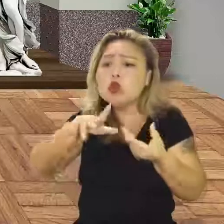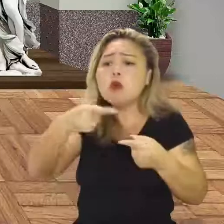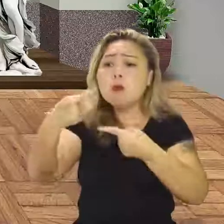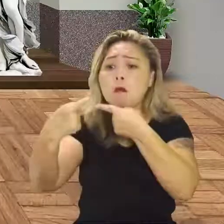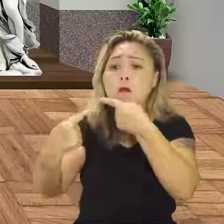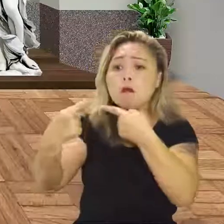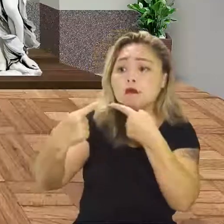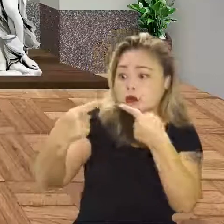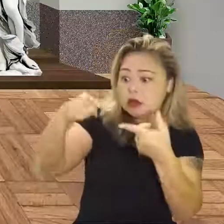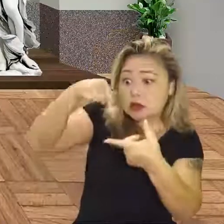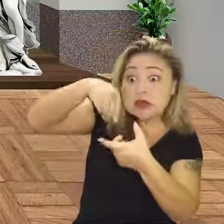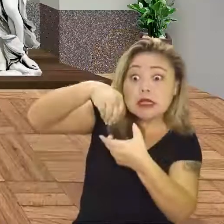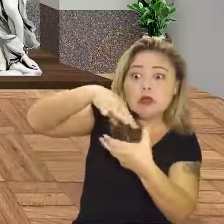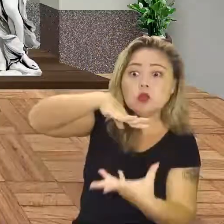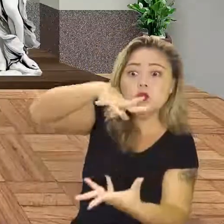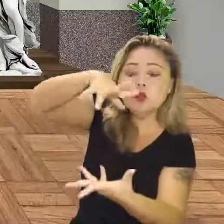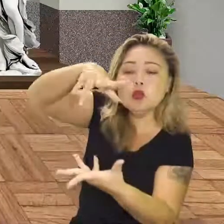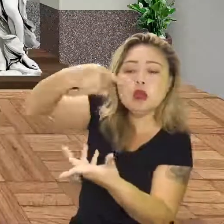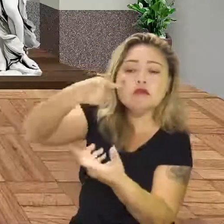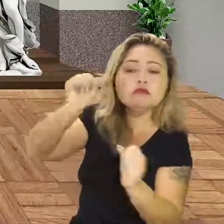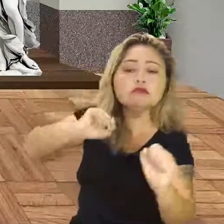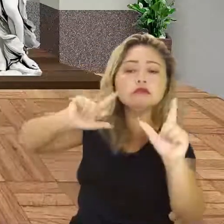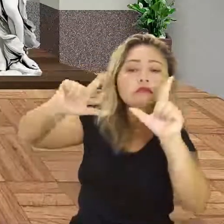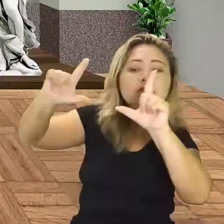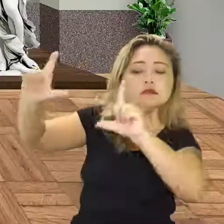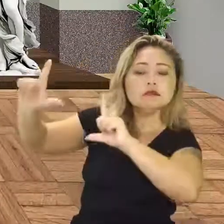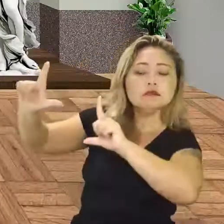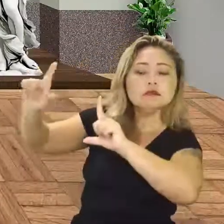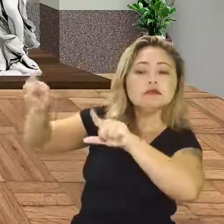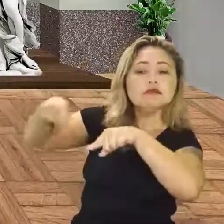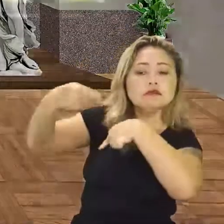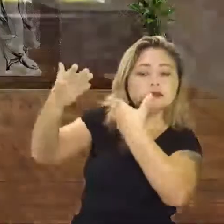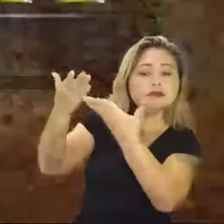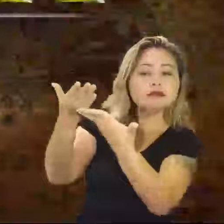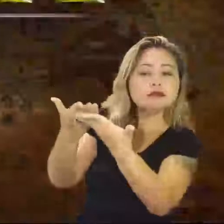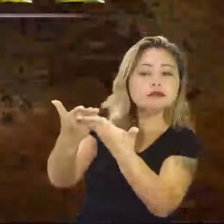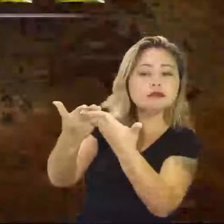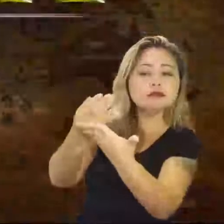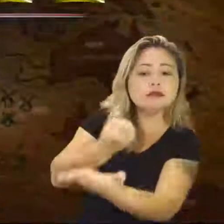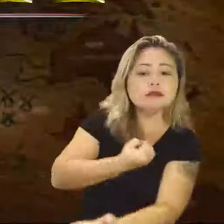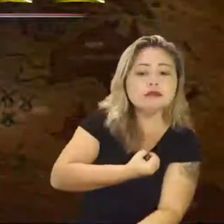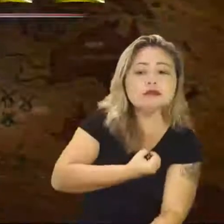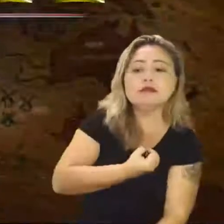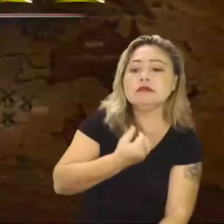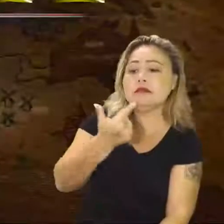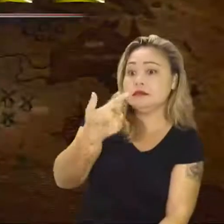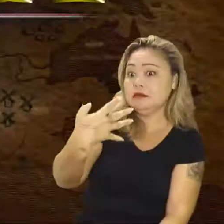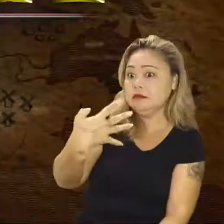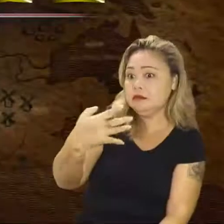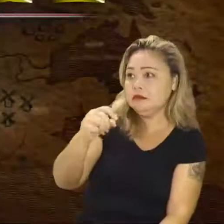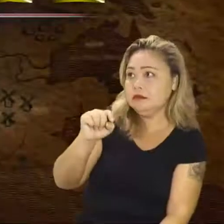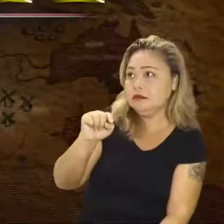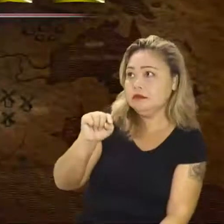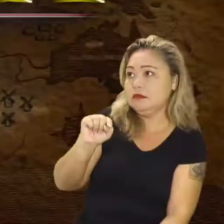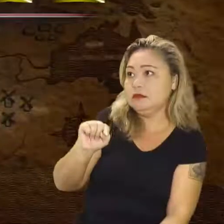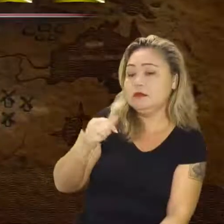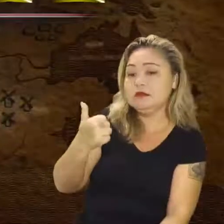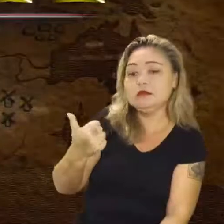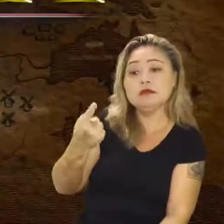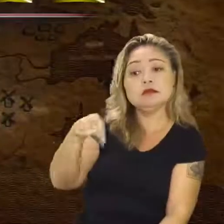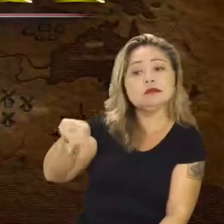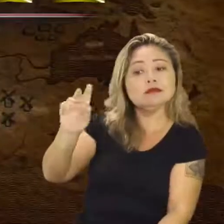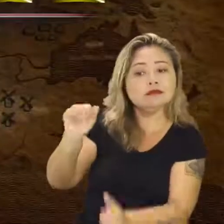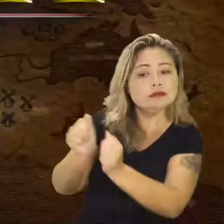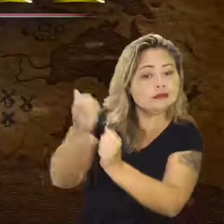mundo? É isso que nós vamos ver na tela para vocês, nessa aula de número 24. Eu